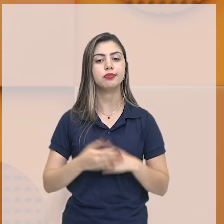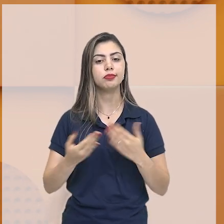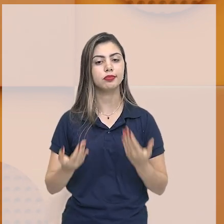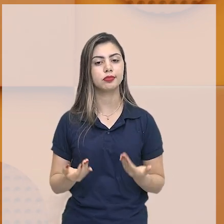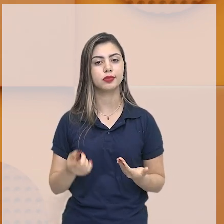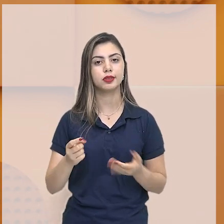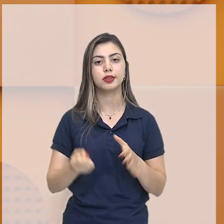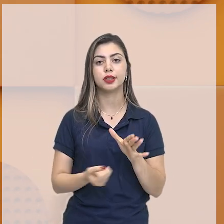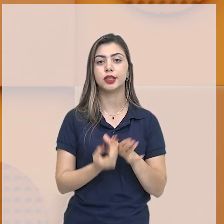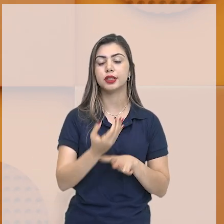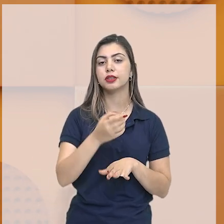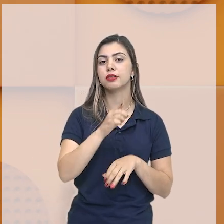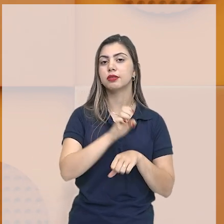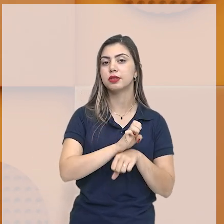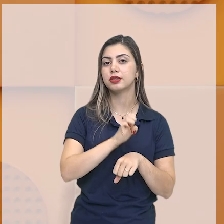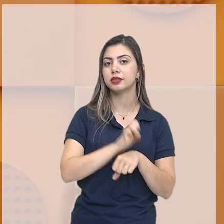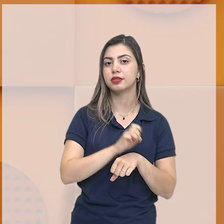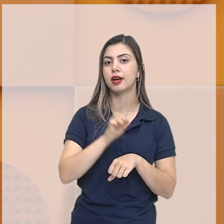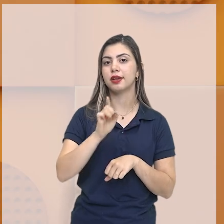criação do Estado de Israel.